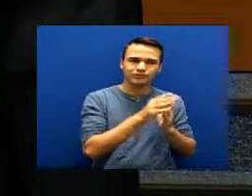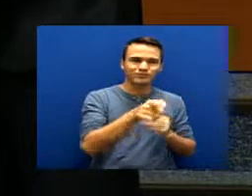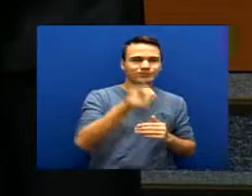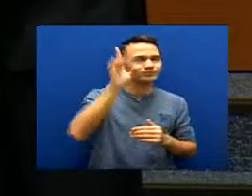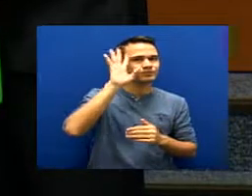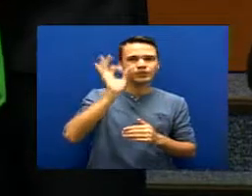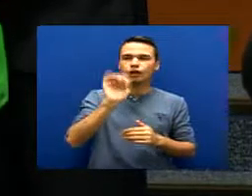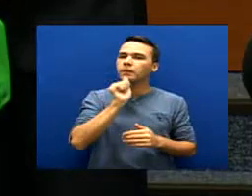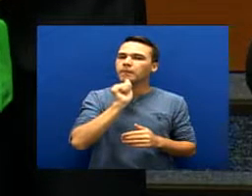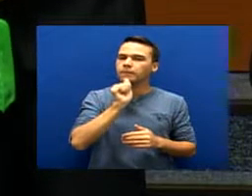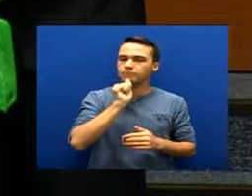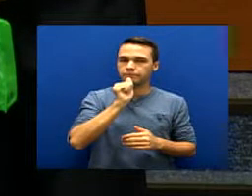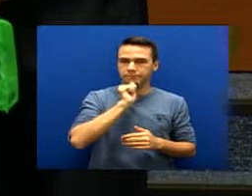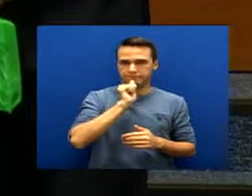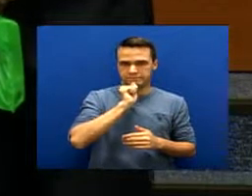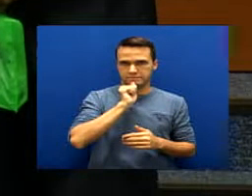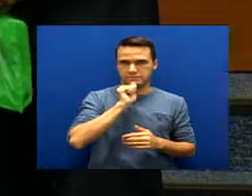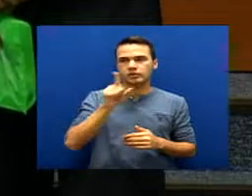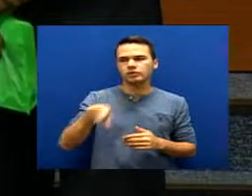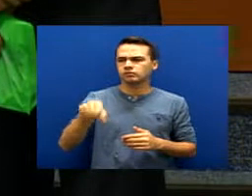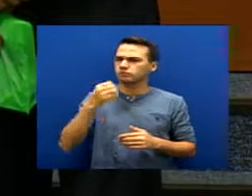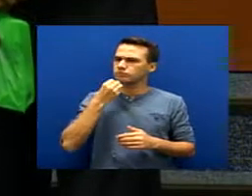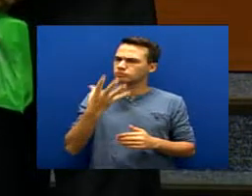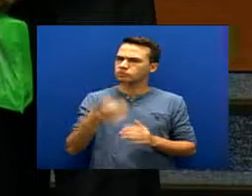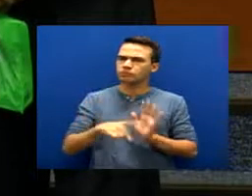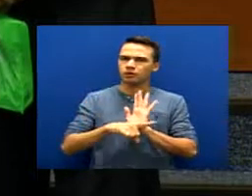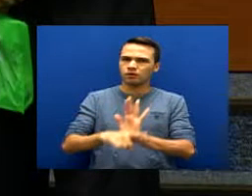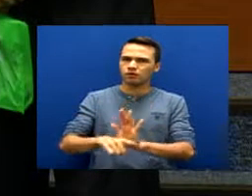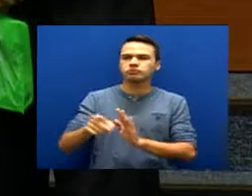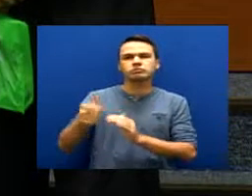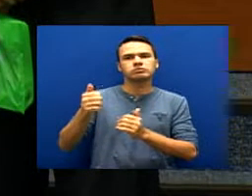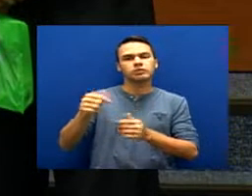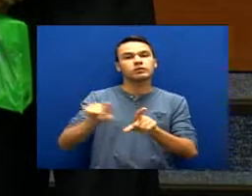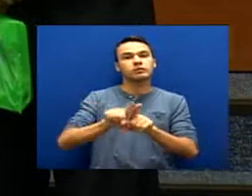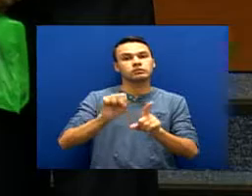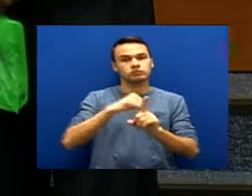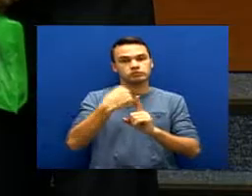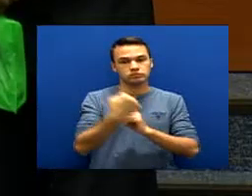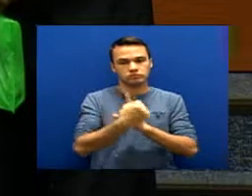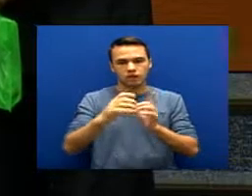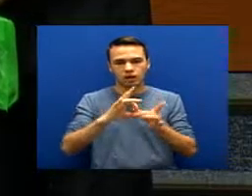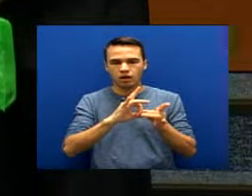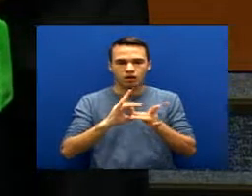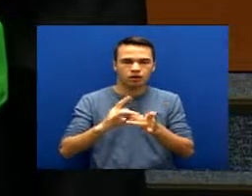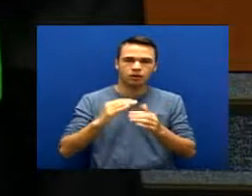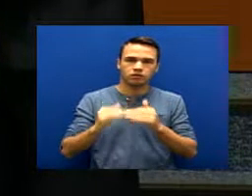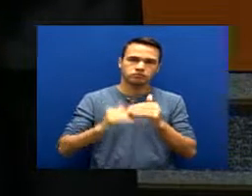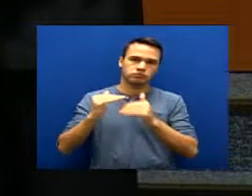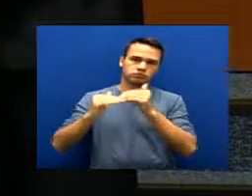uns 22 e meio, né, que a gente se conhece por aí, não é?